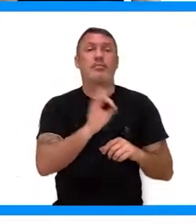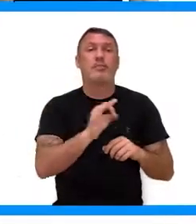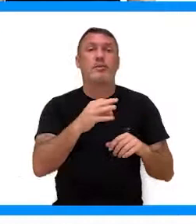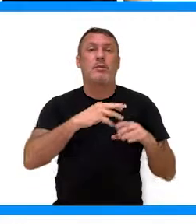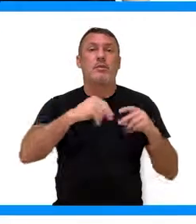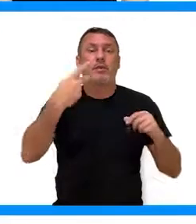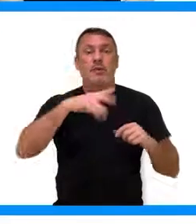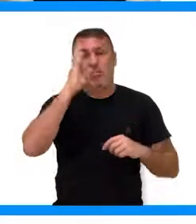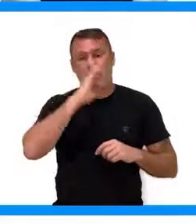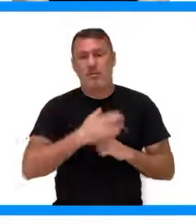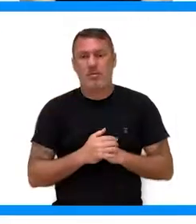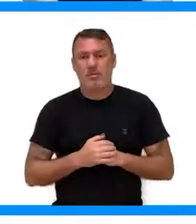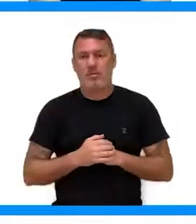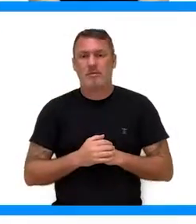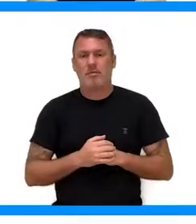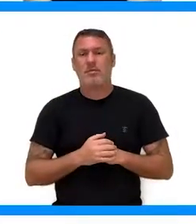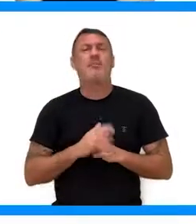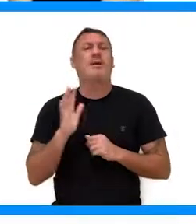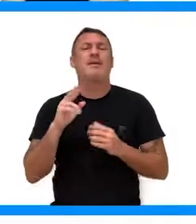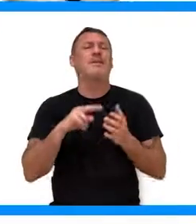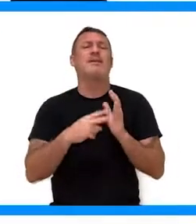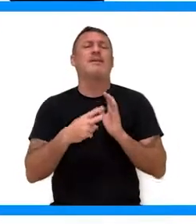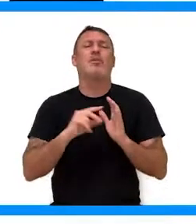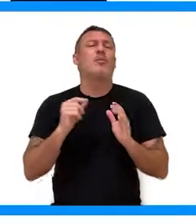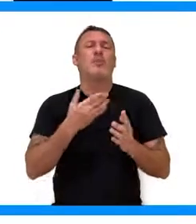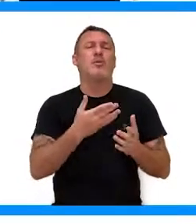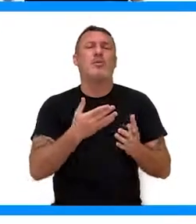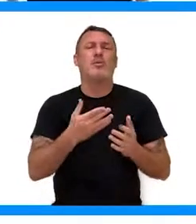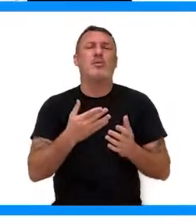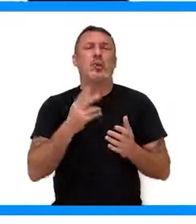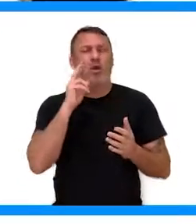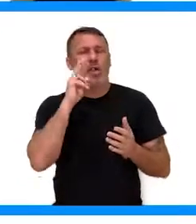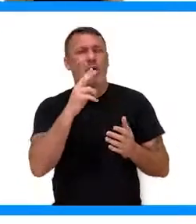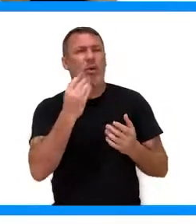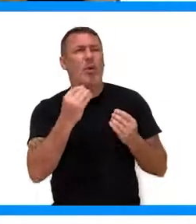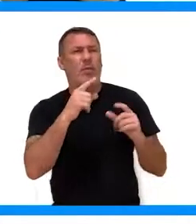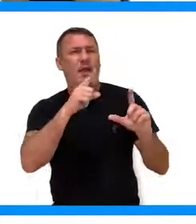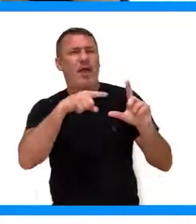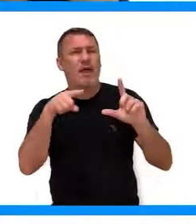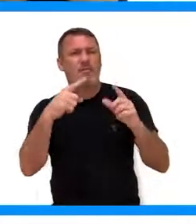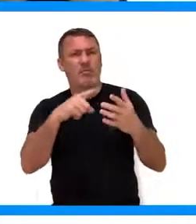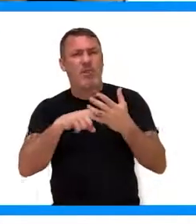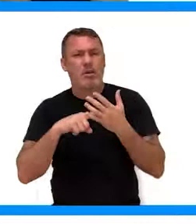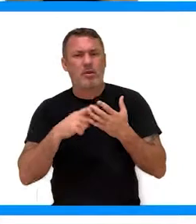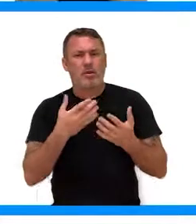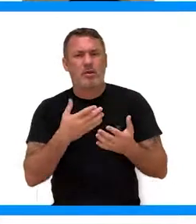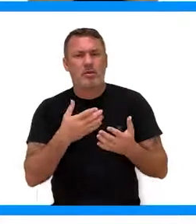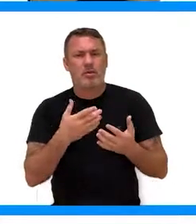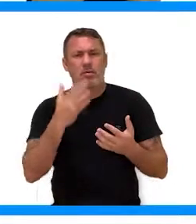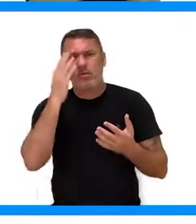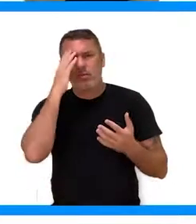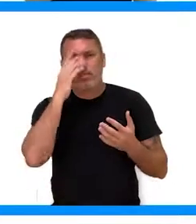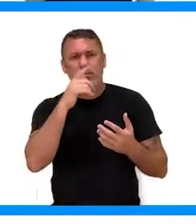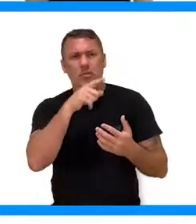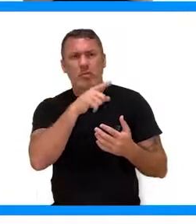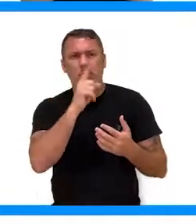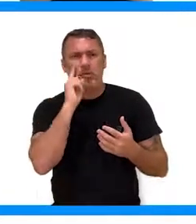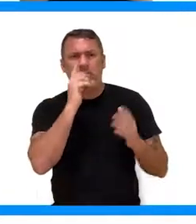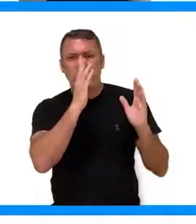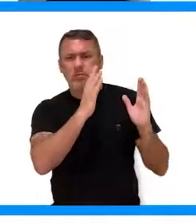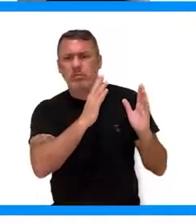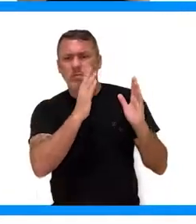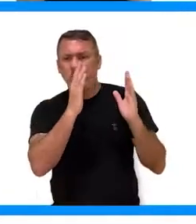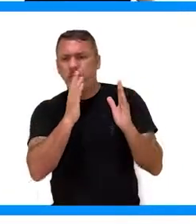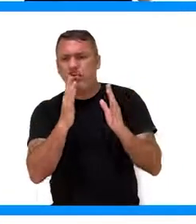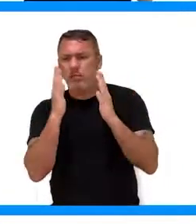30% do território brasileiro. Qual é a conclusão? Qual é a conclusão que nós chegamos aqui a partir da análise